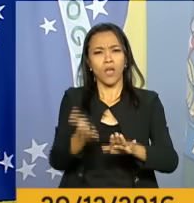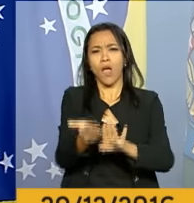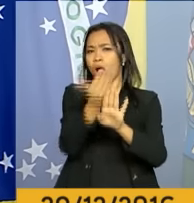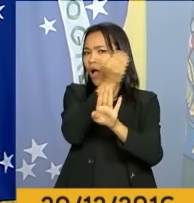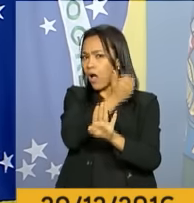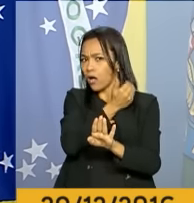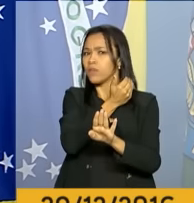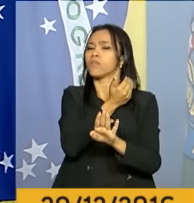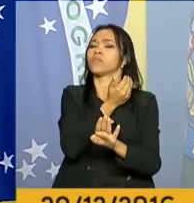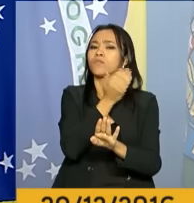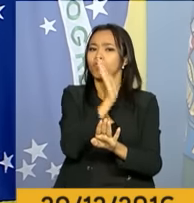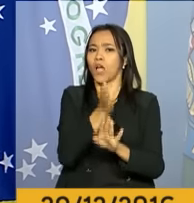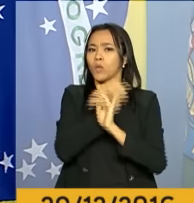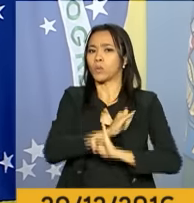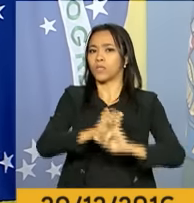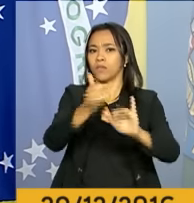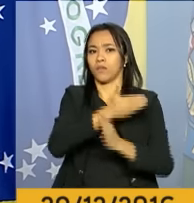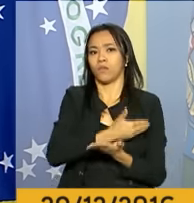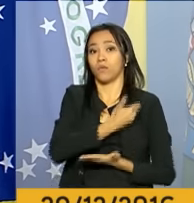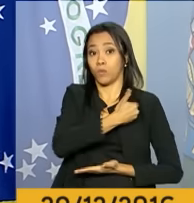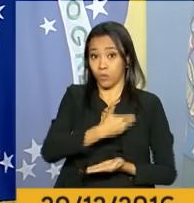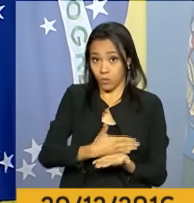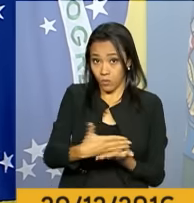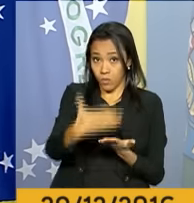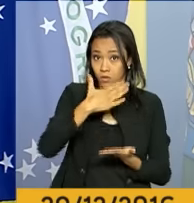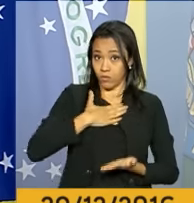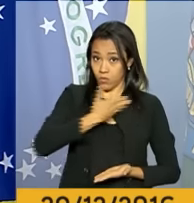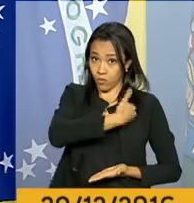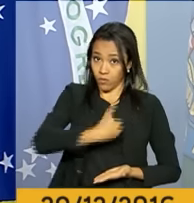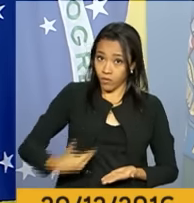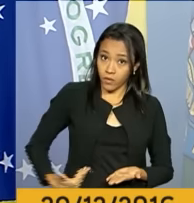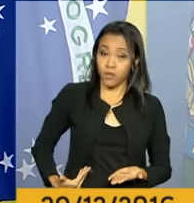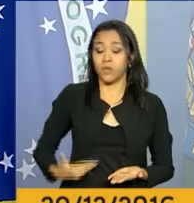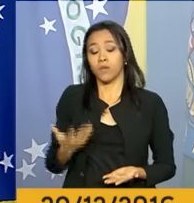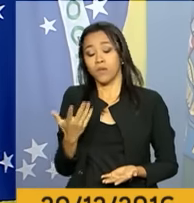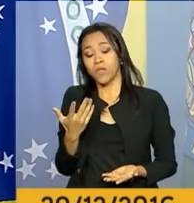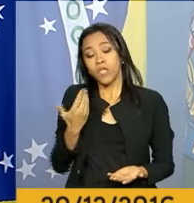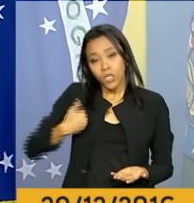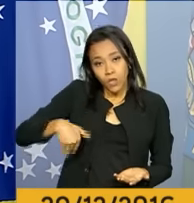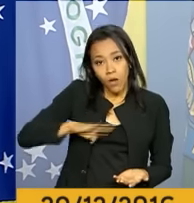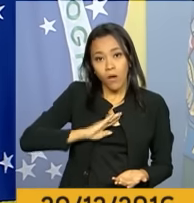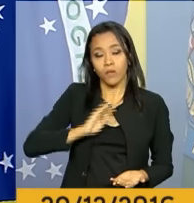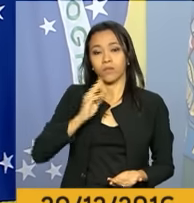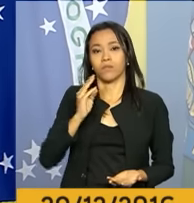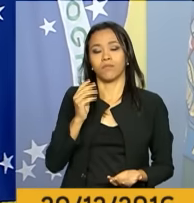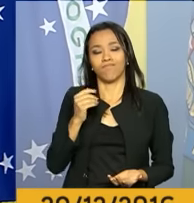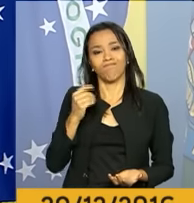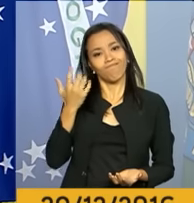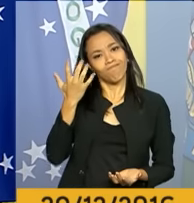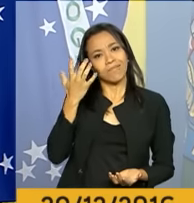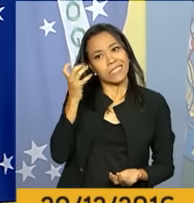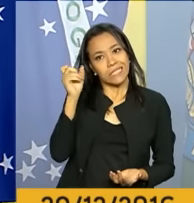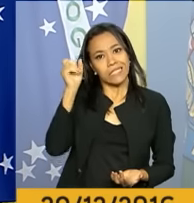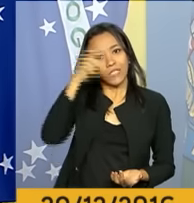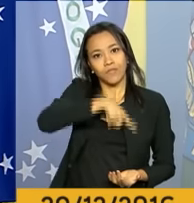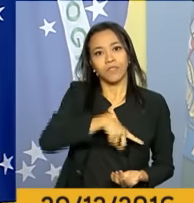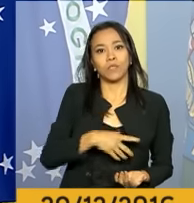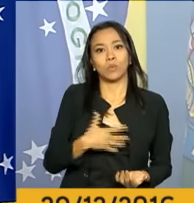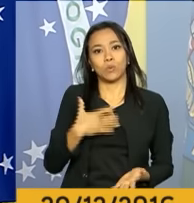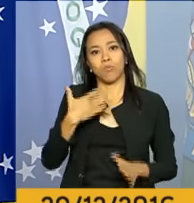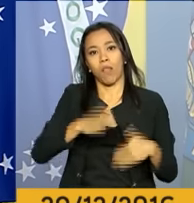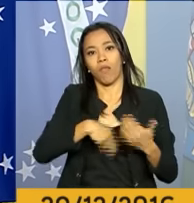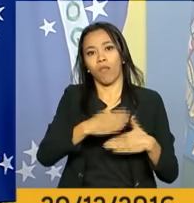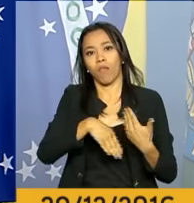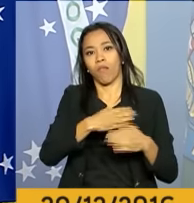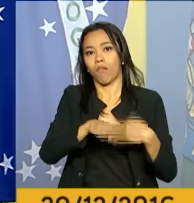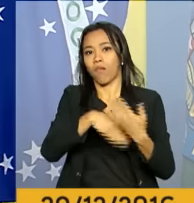governo e que nós próprios eh supúnhamos que seria uma matéria de difícil tramitação